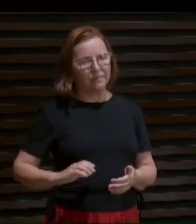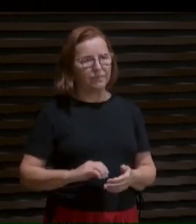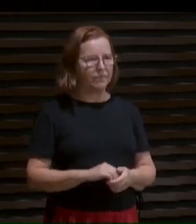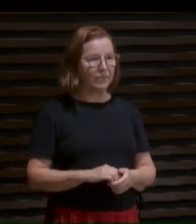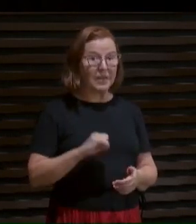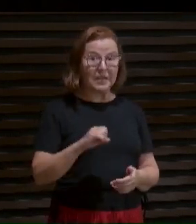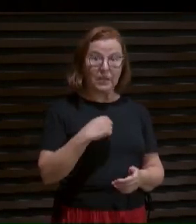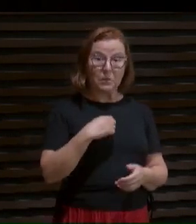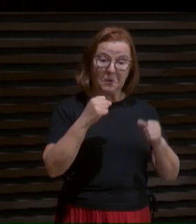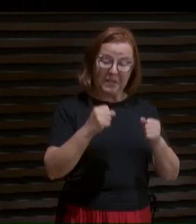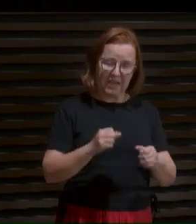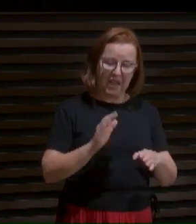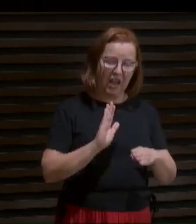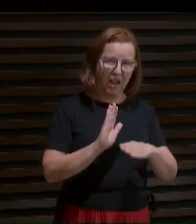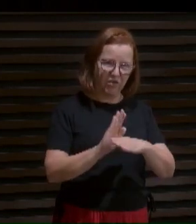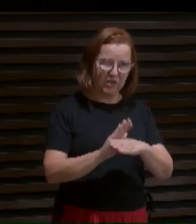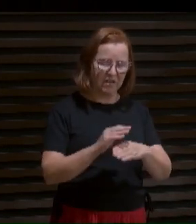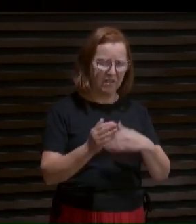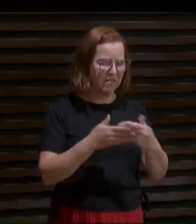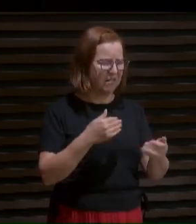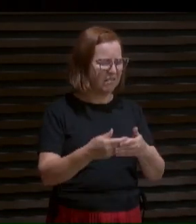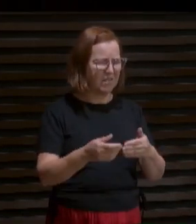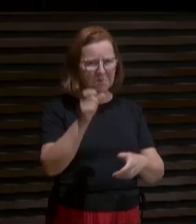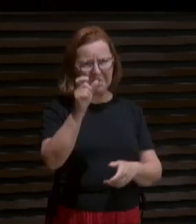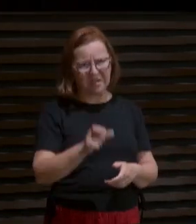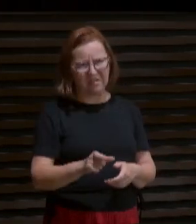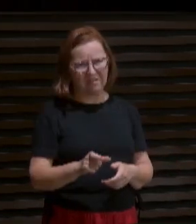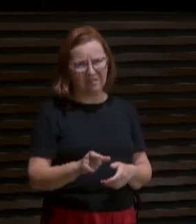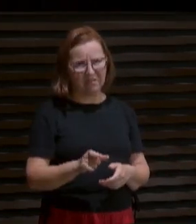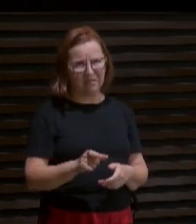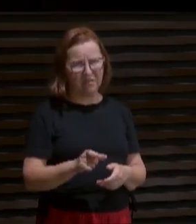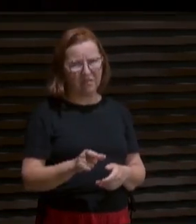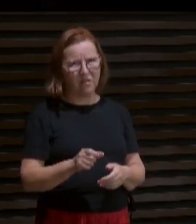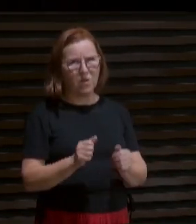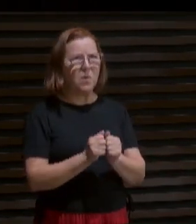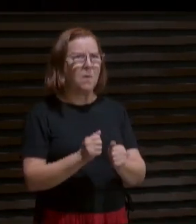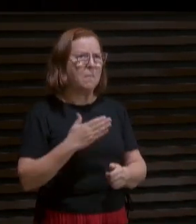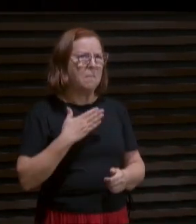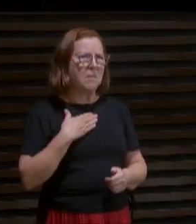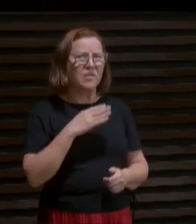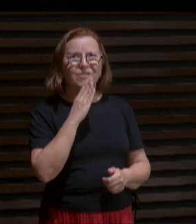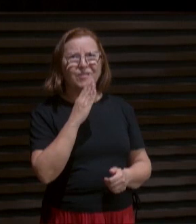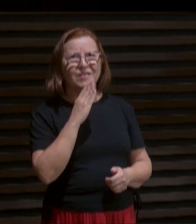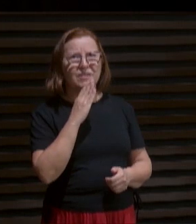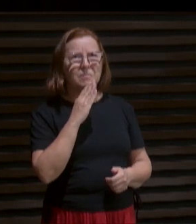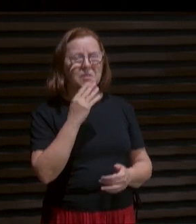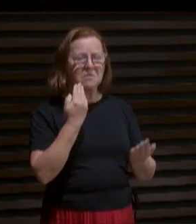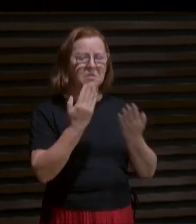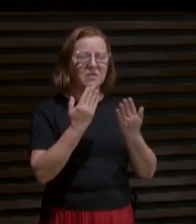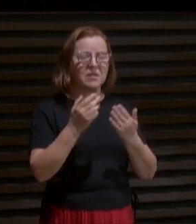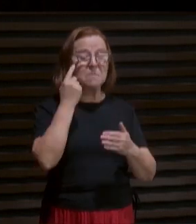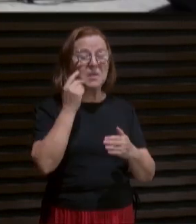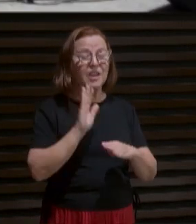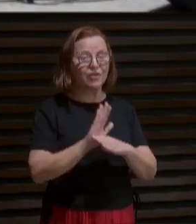Se eu puder ajudar qualquer pessoa com os meus conhecimentos de psicologia, para